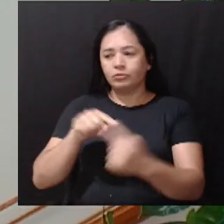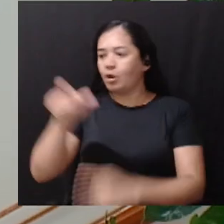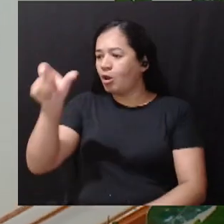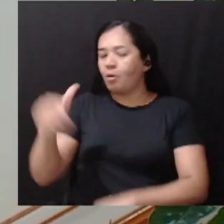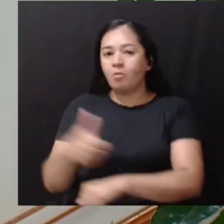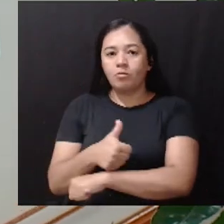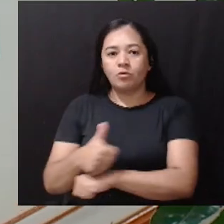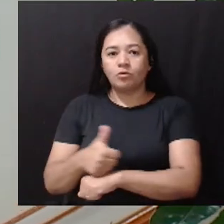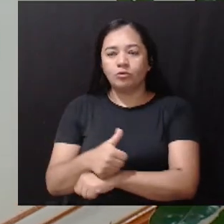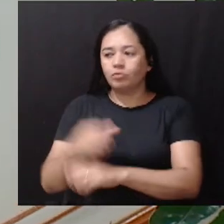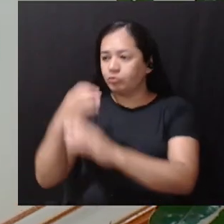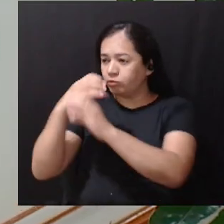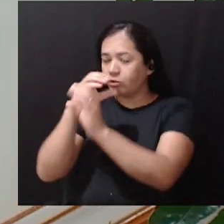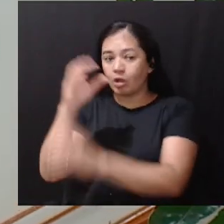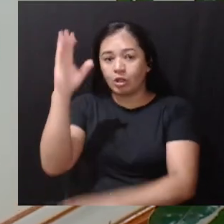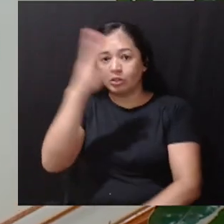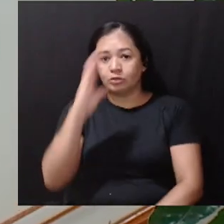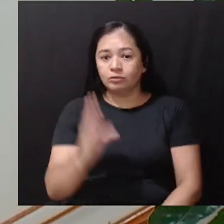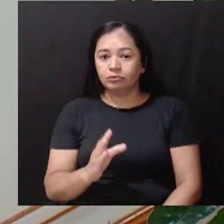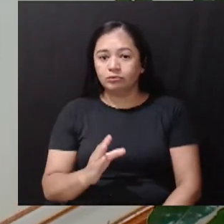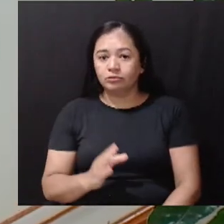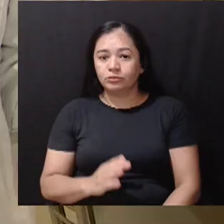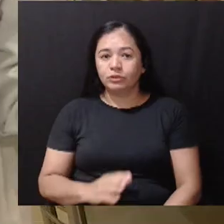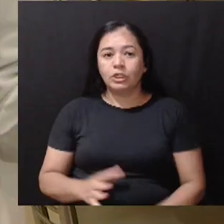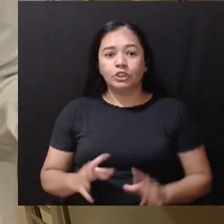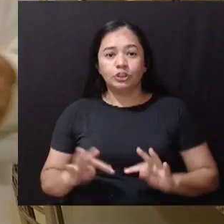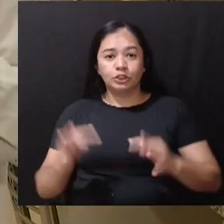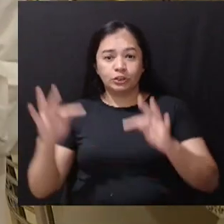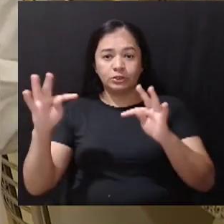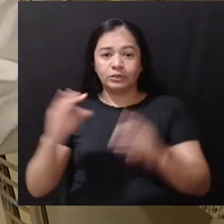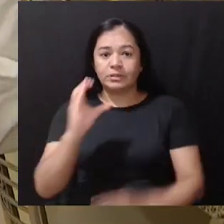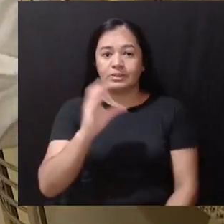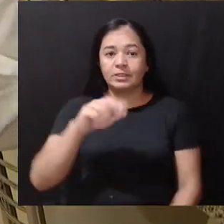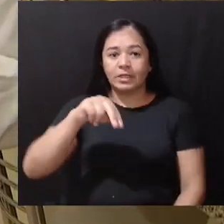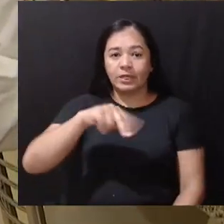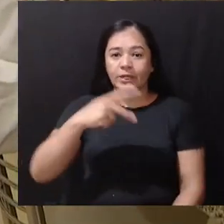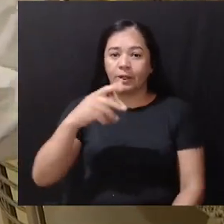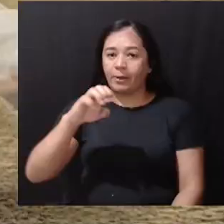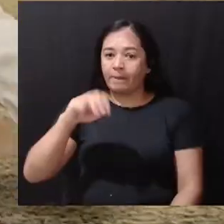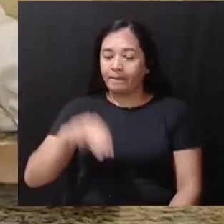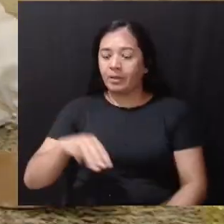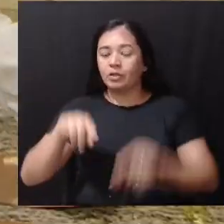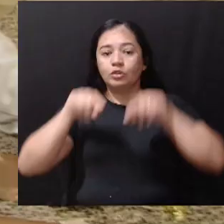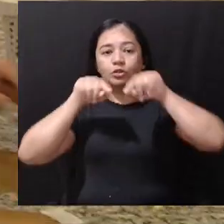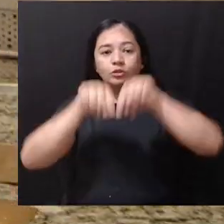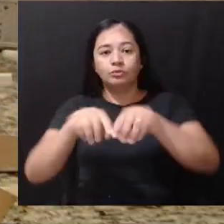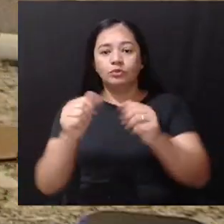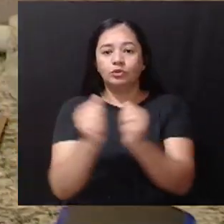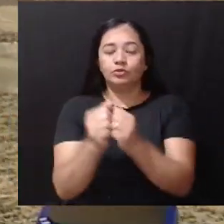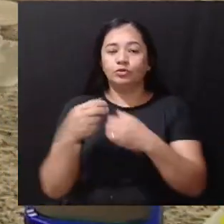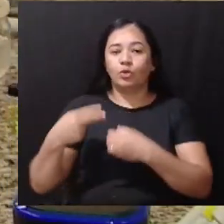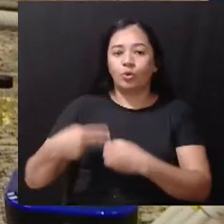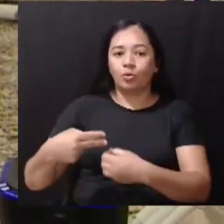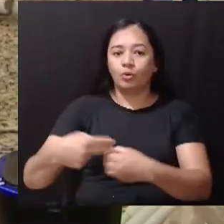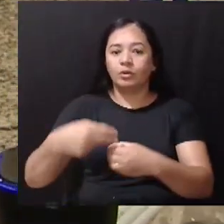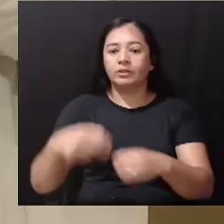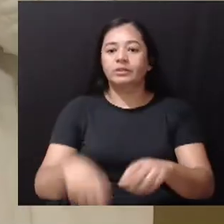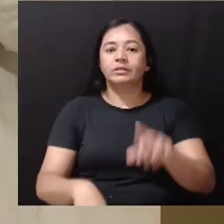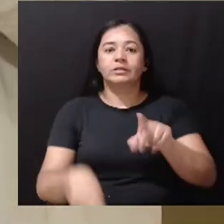Laboratório Nacional de Nanotecnologia do CNPEM, em parceria com a Unicamp e a